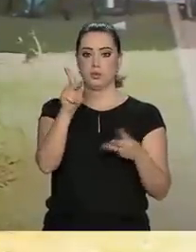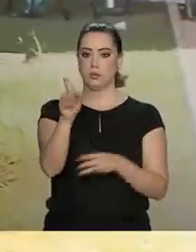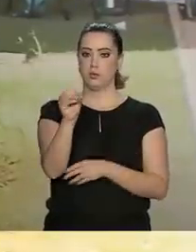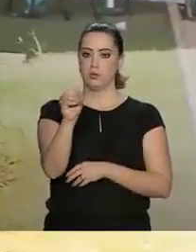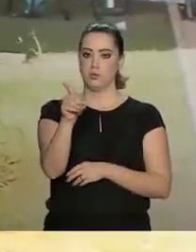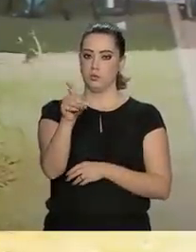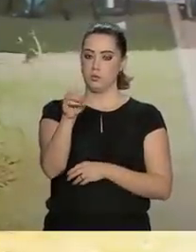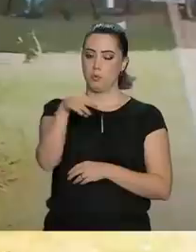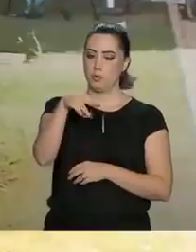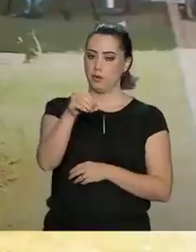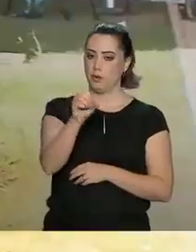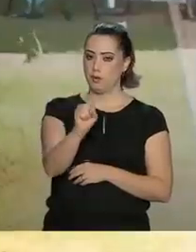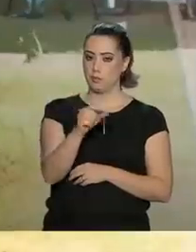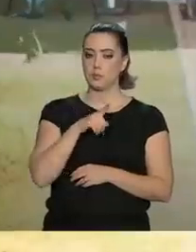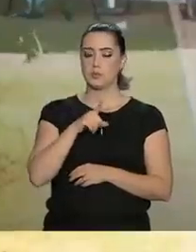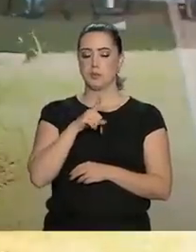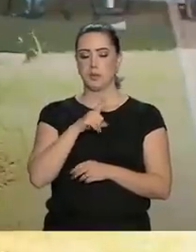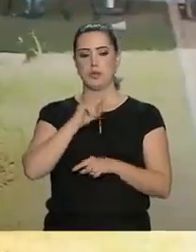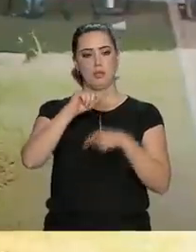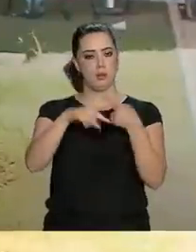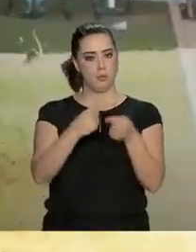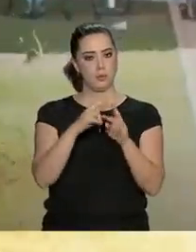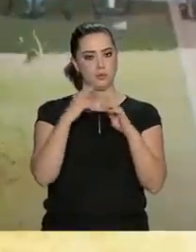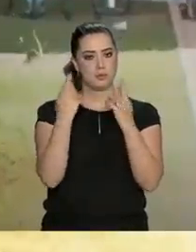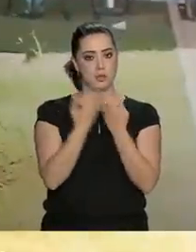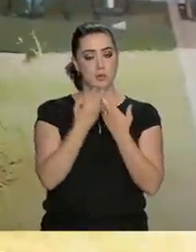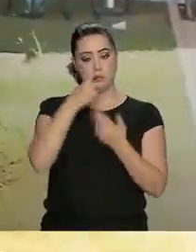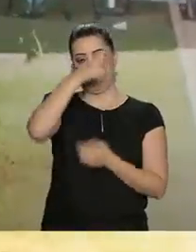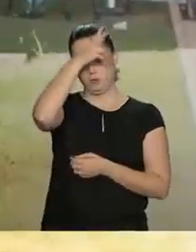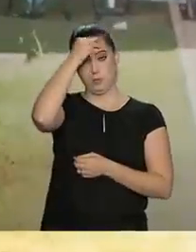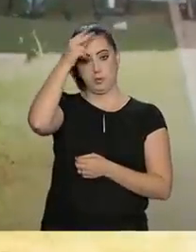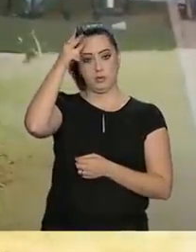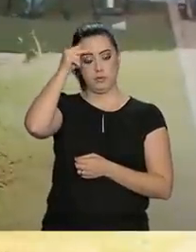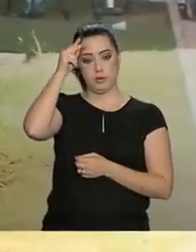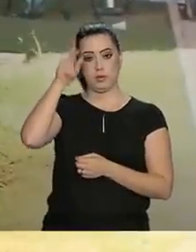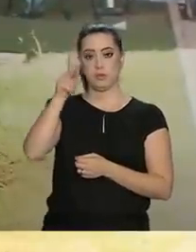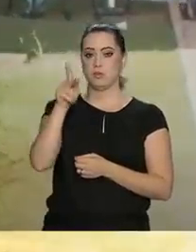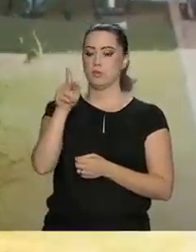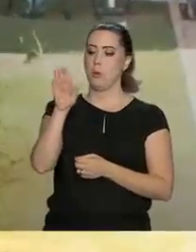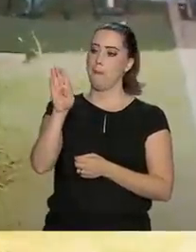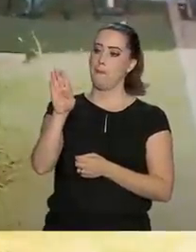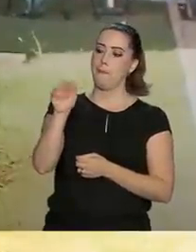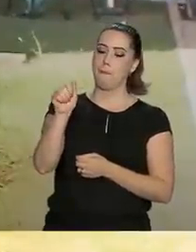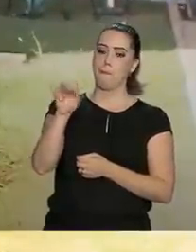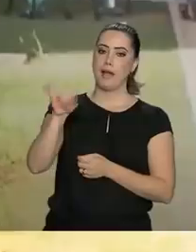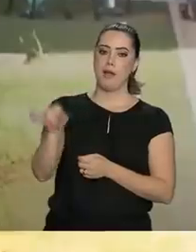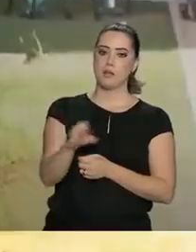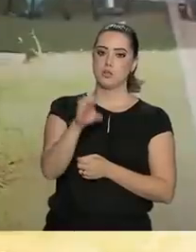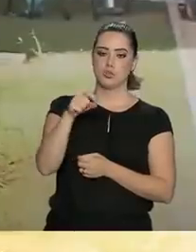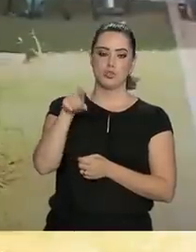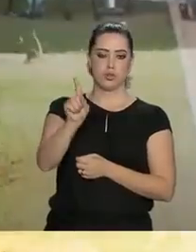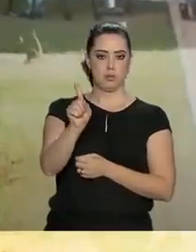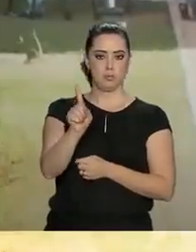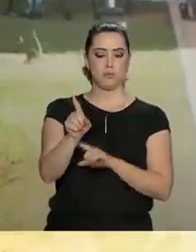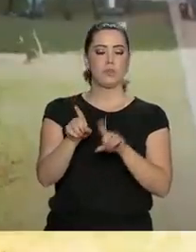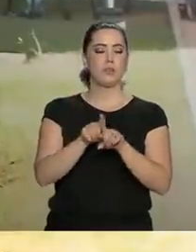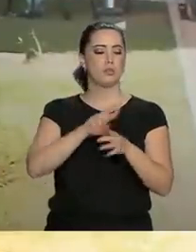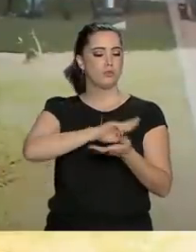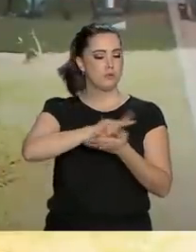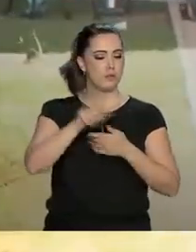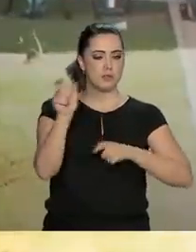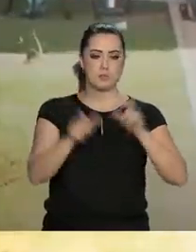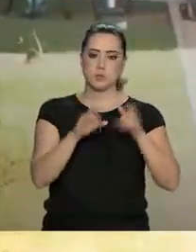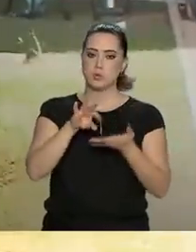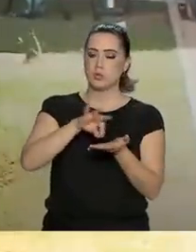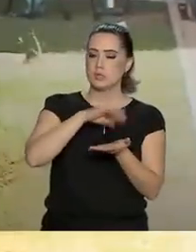Mourão tem reunião também com o prefeito de Bagé, no Rio Grande do Sul, Divaldo Lara, e vários